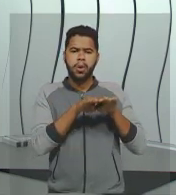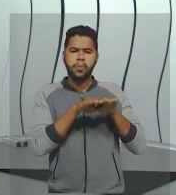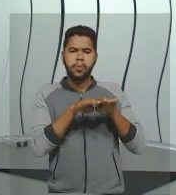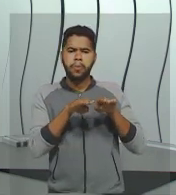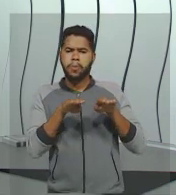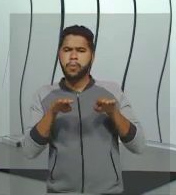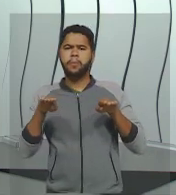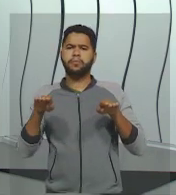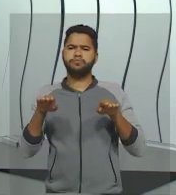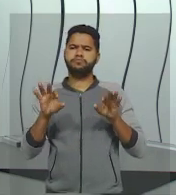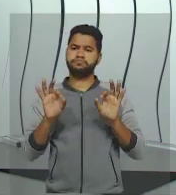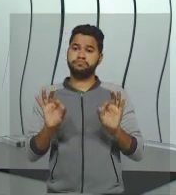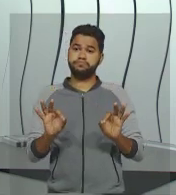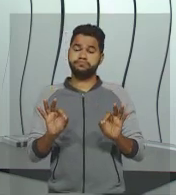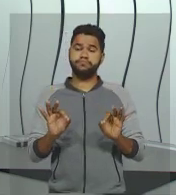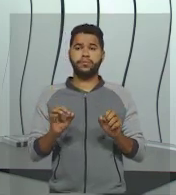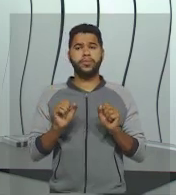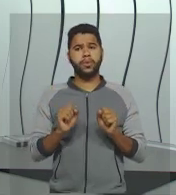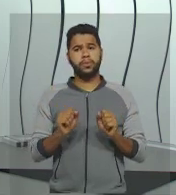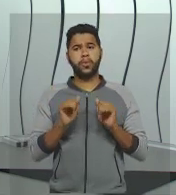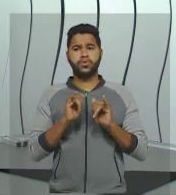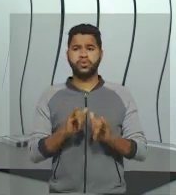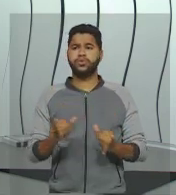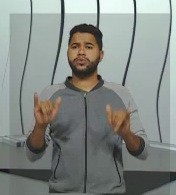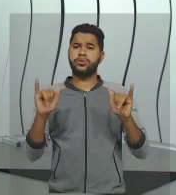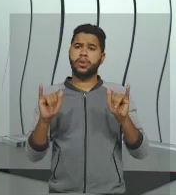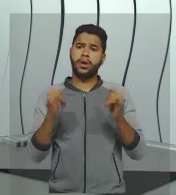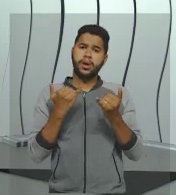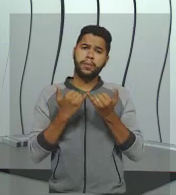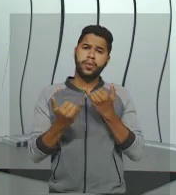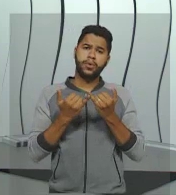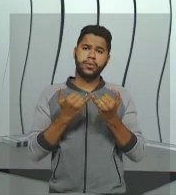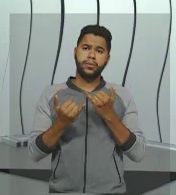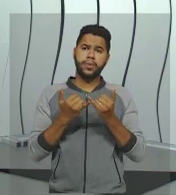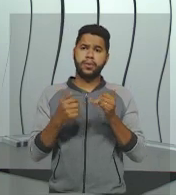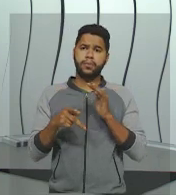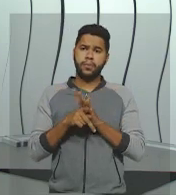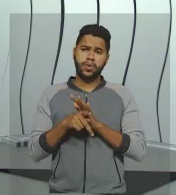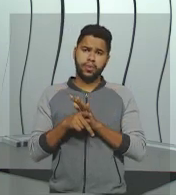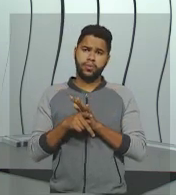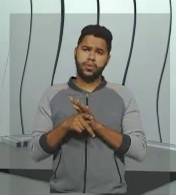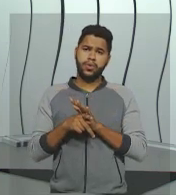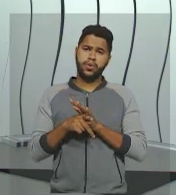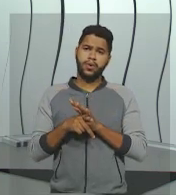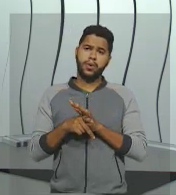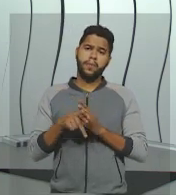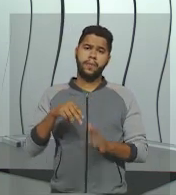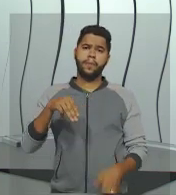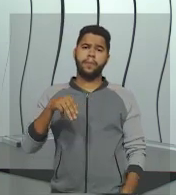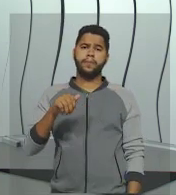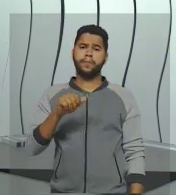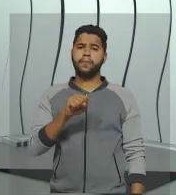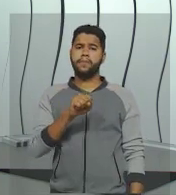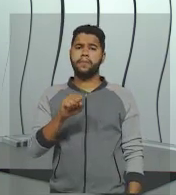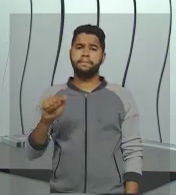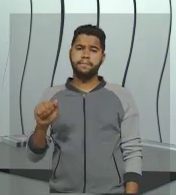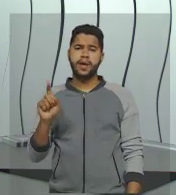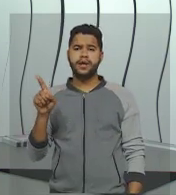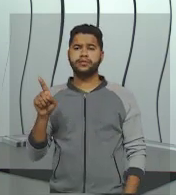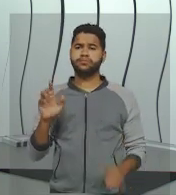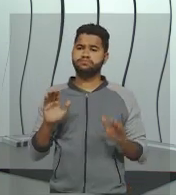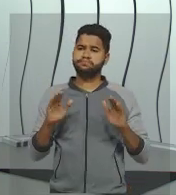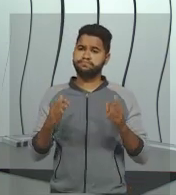toda a sua extensão. Então eu posso dizer de forma aproximada que o centro de gravidade ou o centro de massa está bem no centro desse